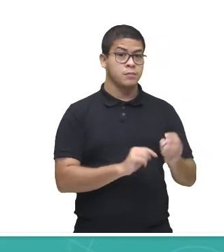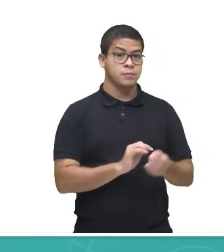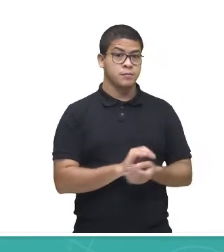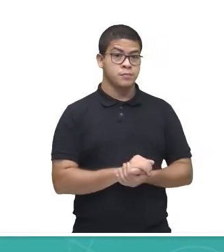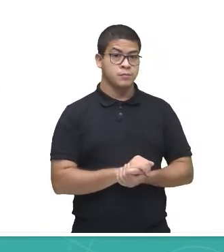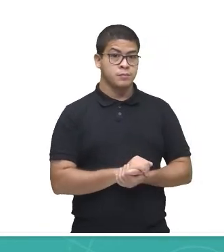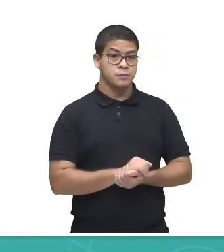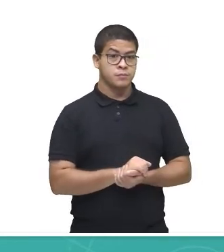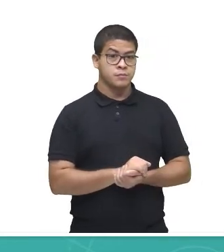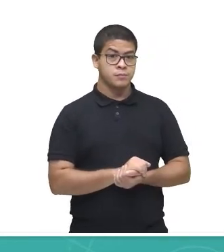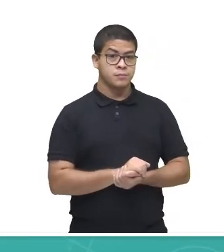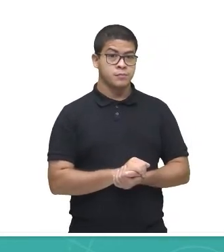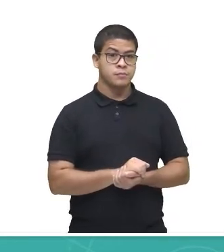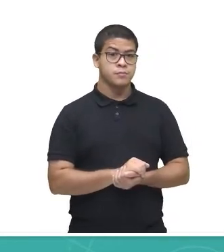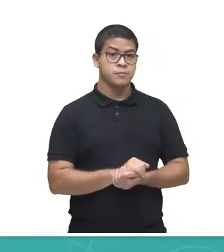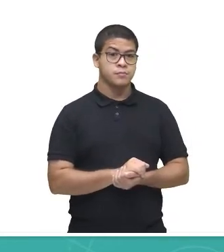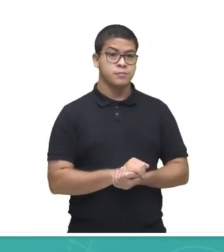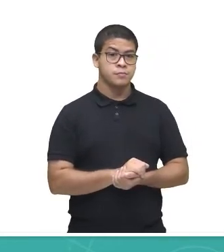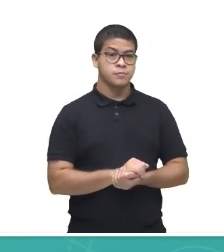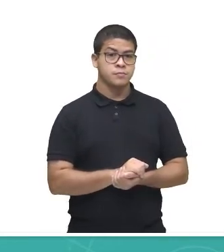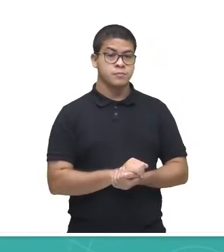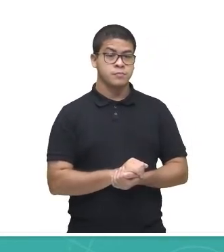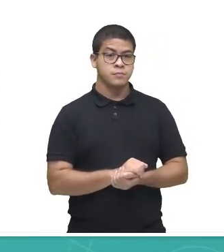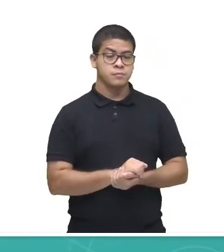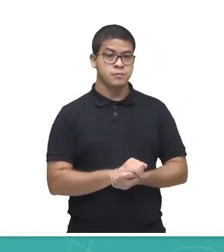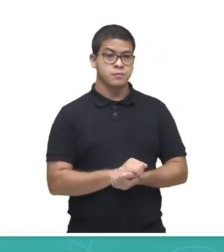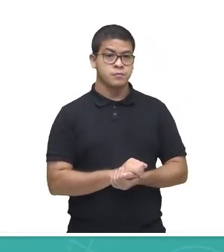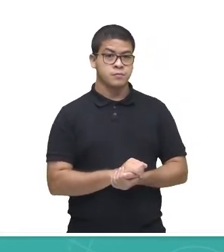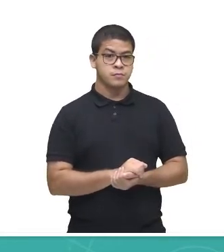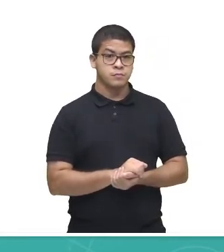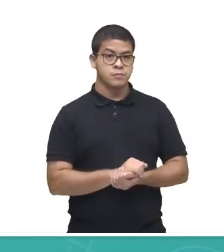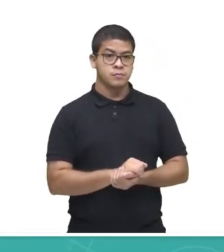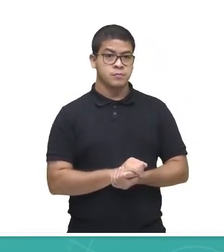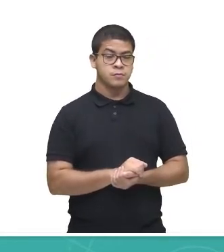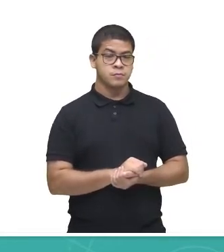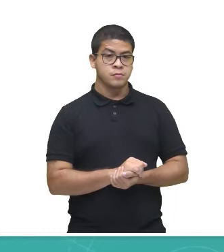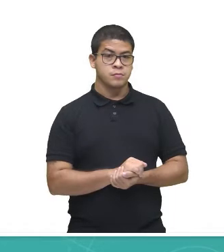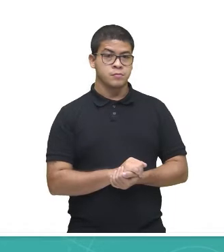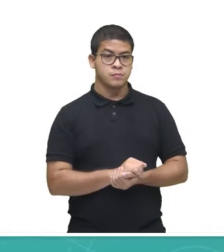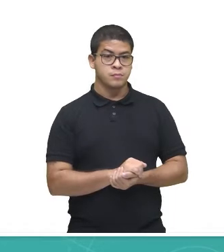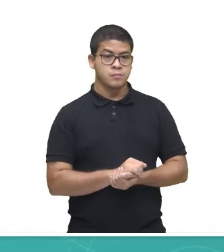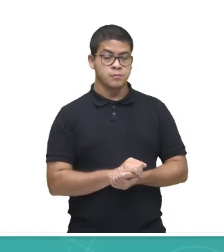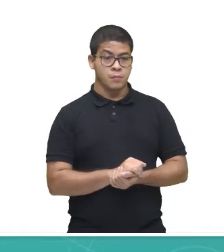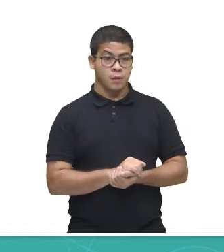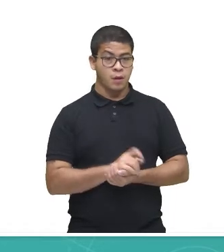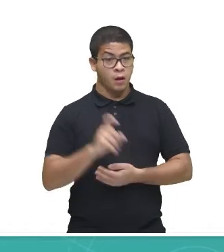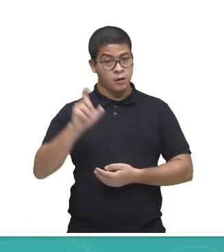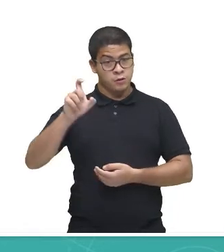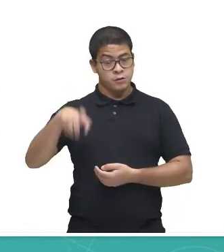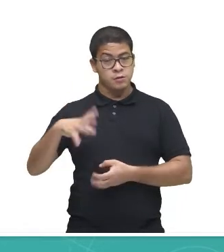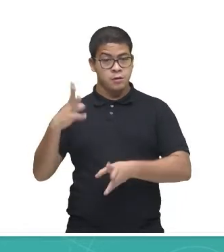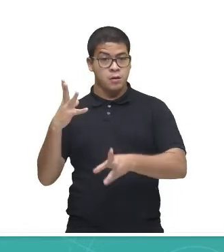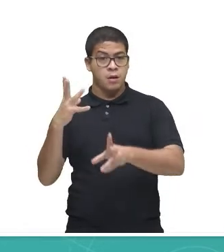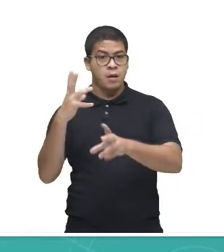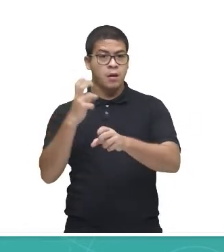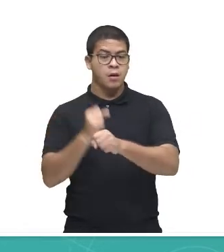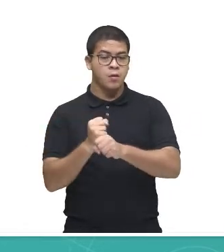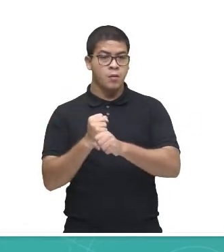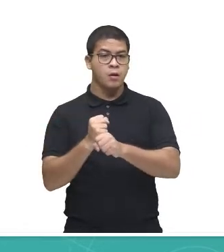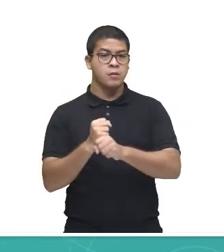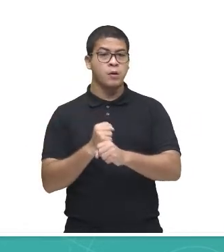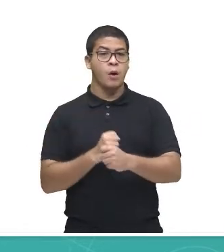Opa! Então a gente vai ter aqui 180 menos 30. E resolvendo